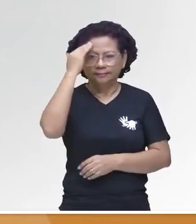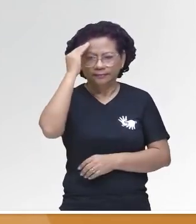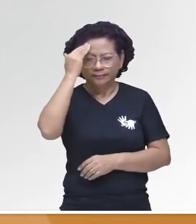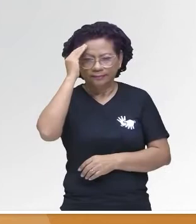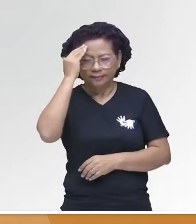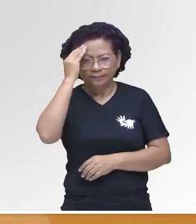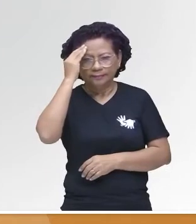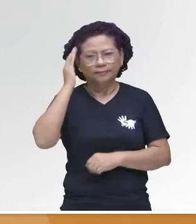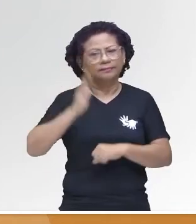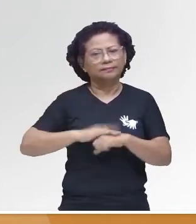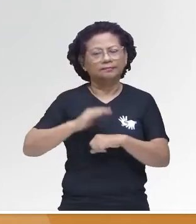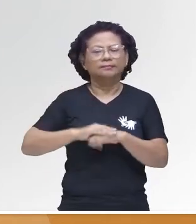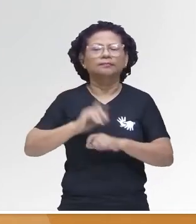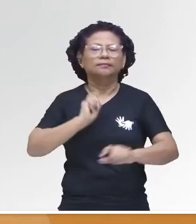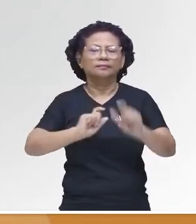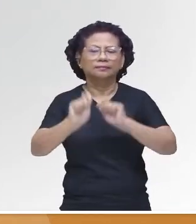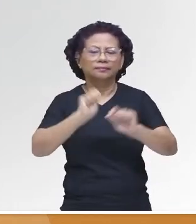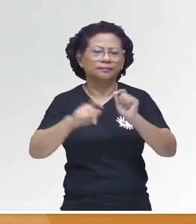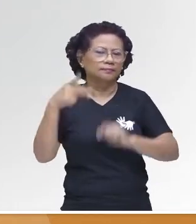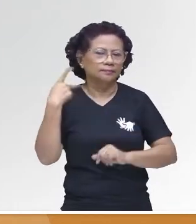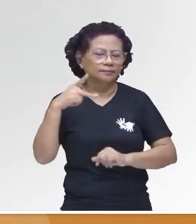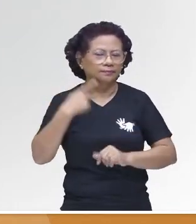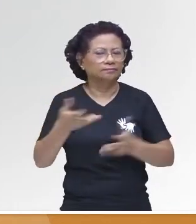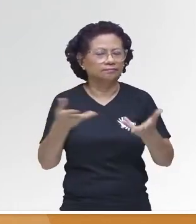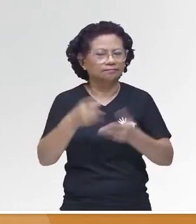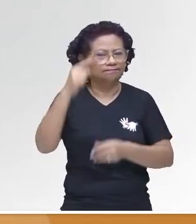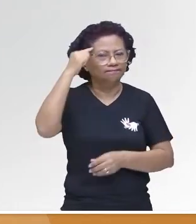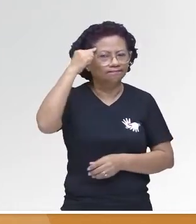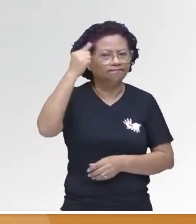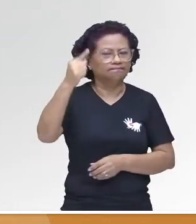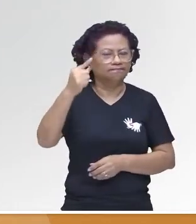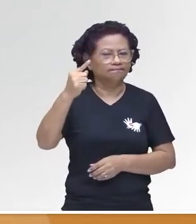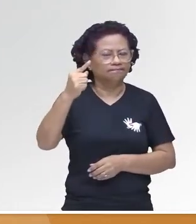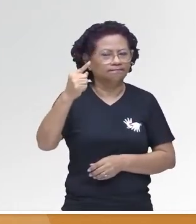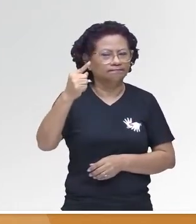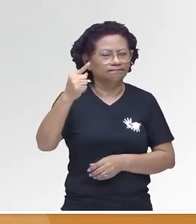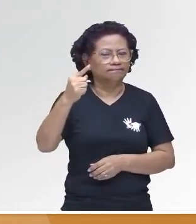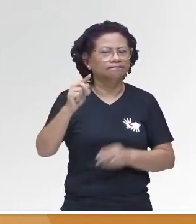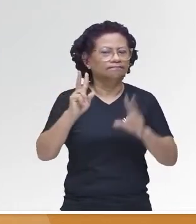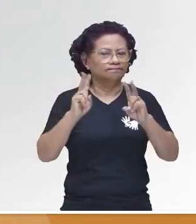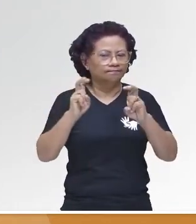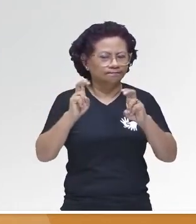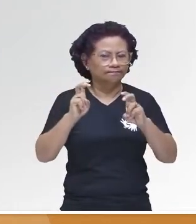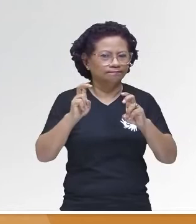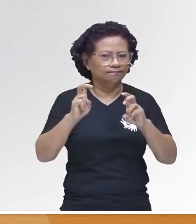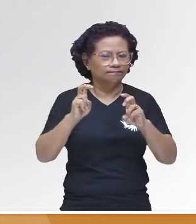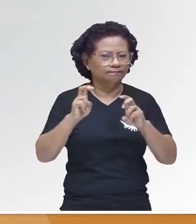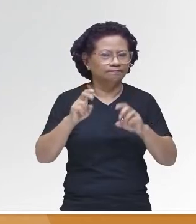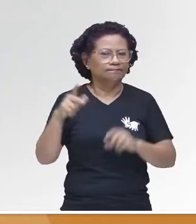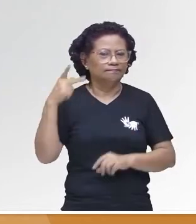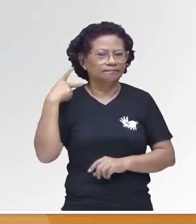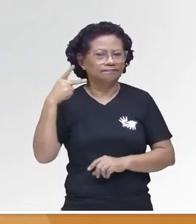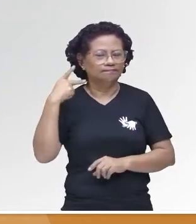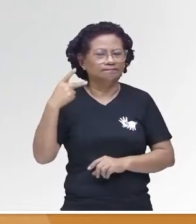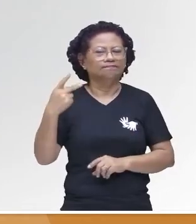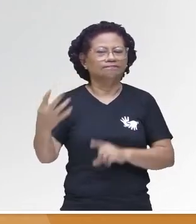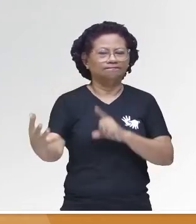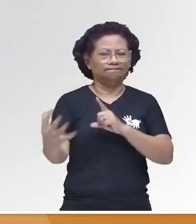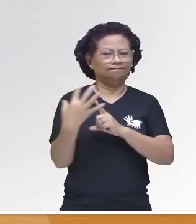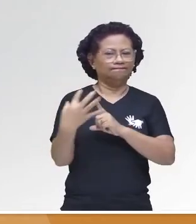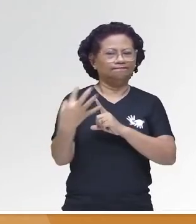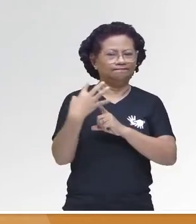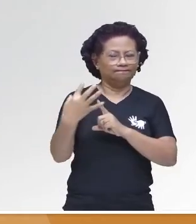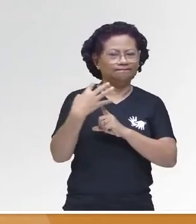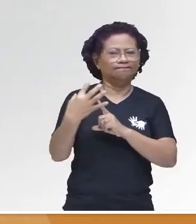poder lidar com ela. Então, pense nessa questão da política. Tentar convencer o outro a fazer aquilo que eu quero. Quando o